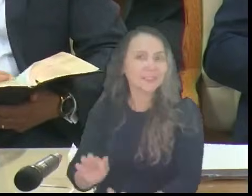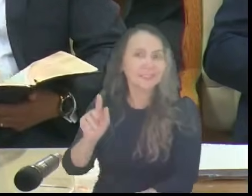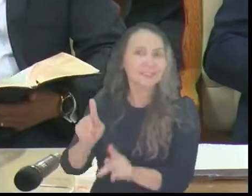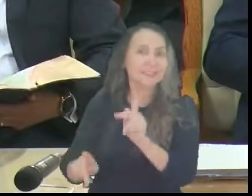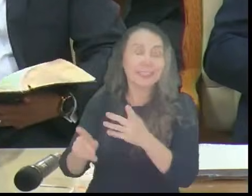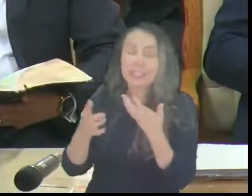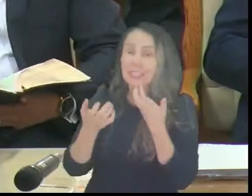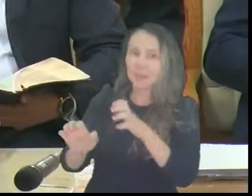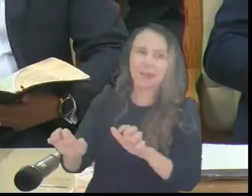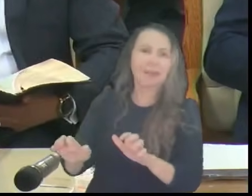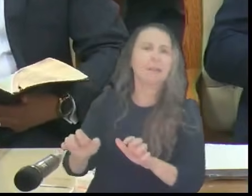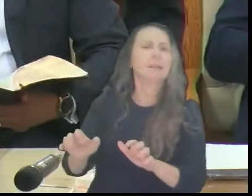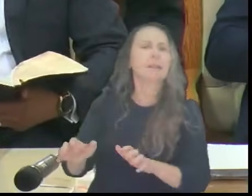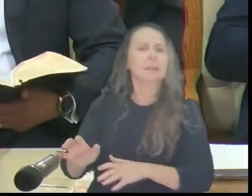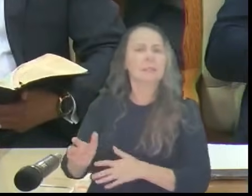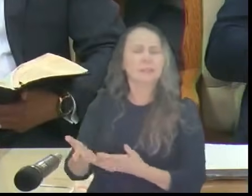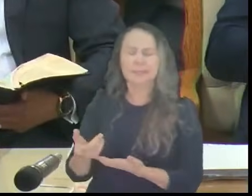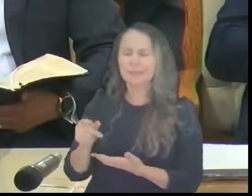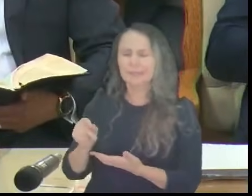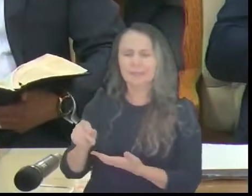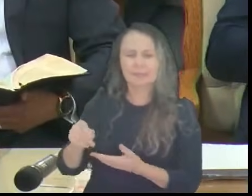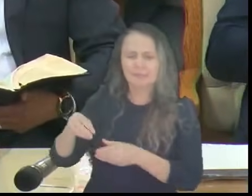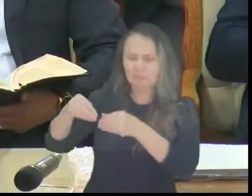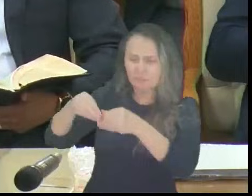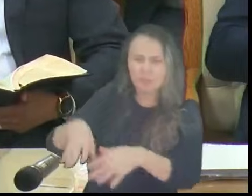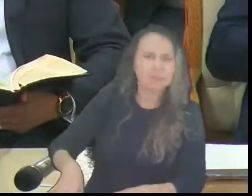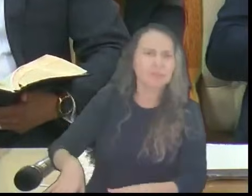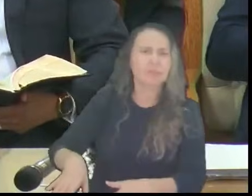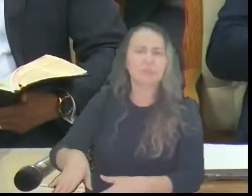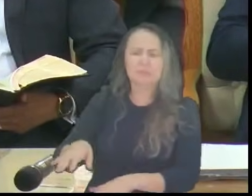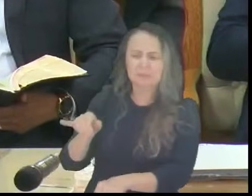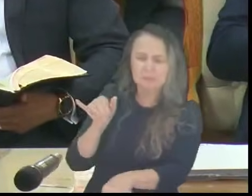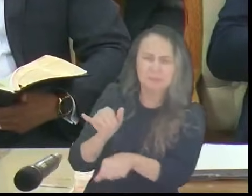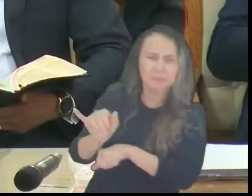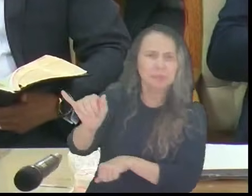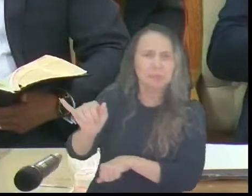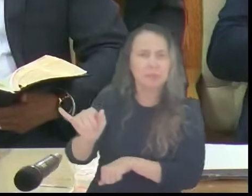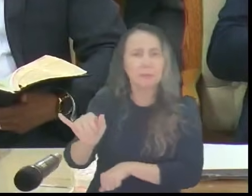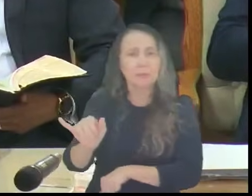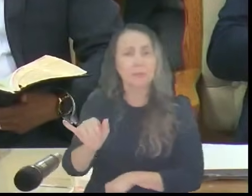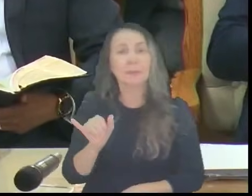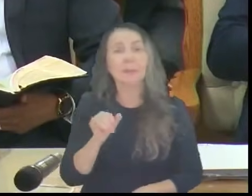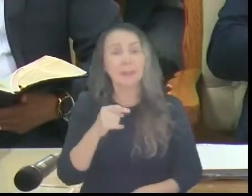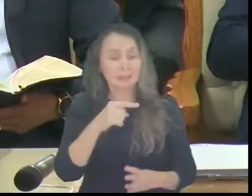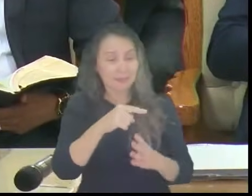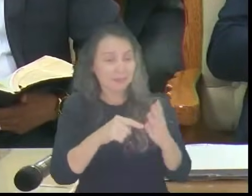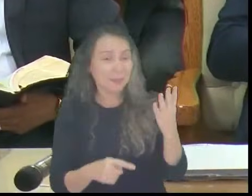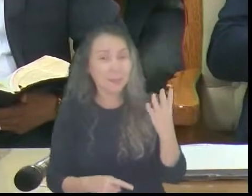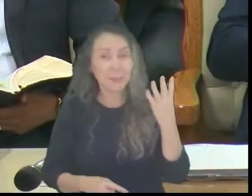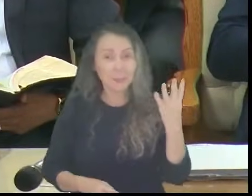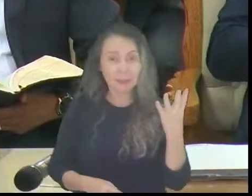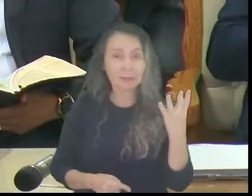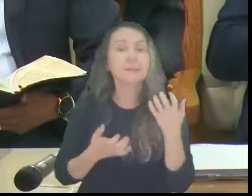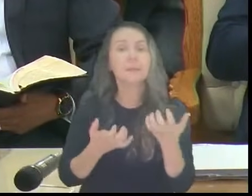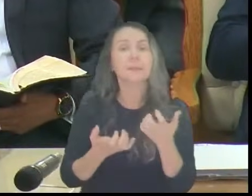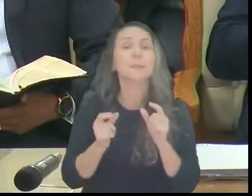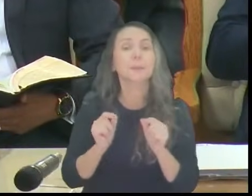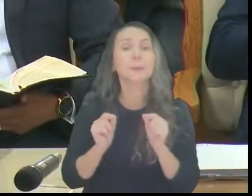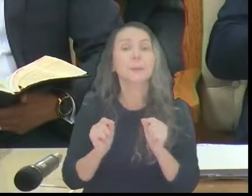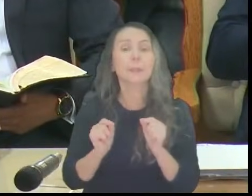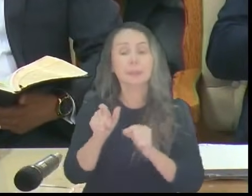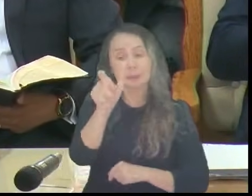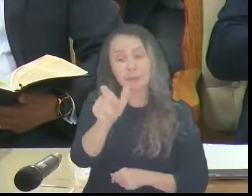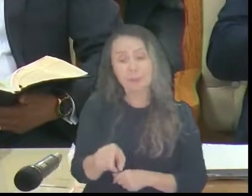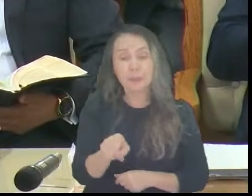ver a miséria, quer ver a desgraça. Eles preferiam ver aquele homem o quê? Essa turma preferia ver aquele homem continuar o quê,